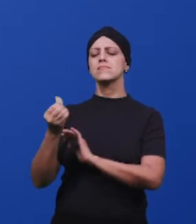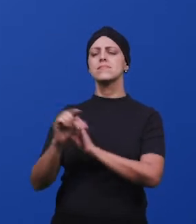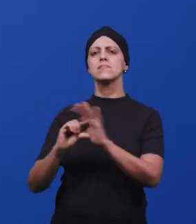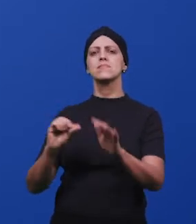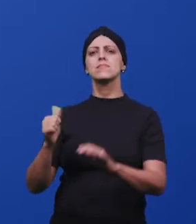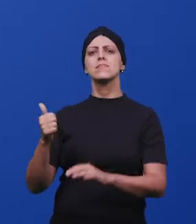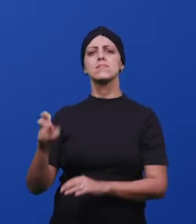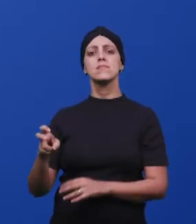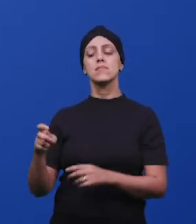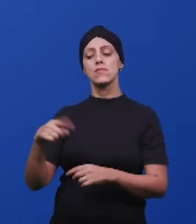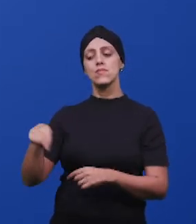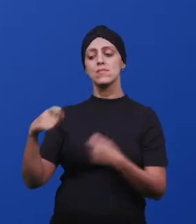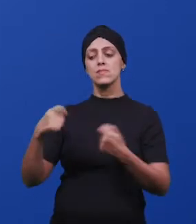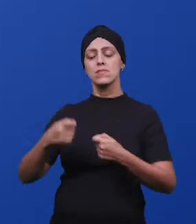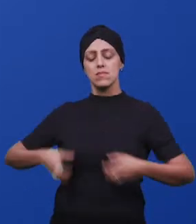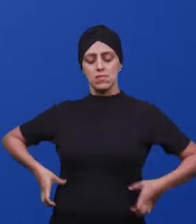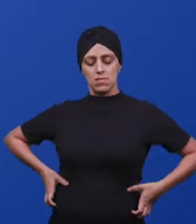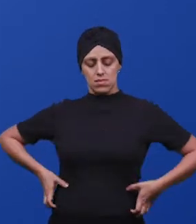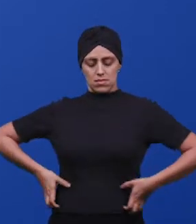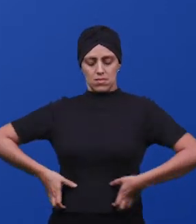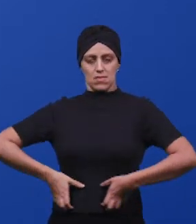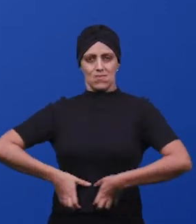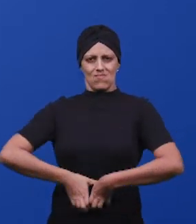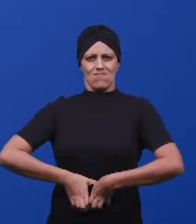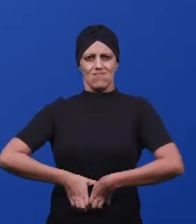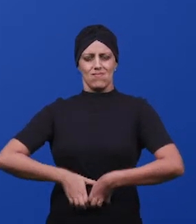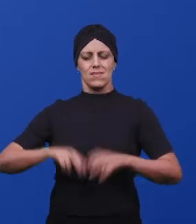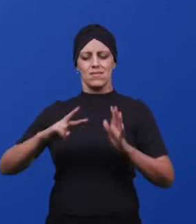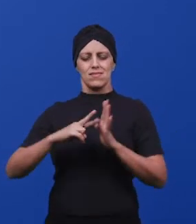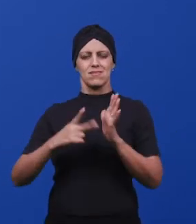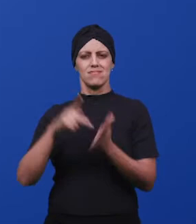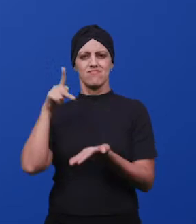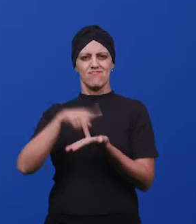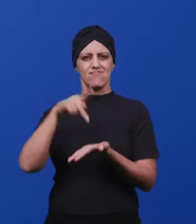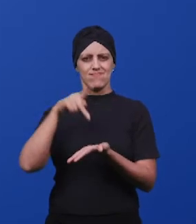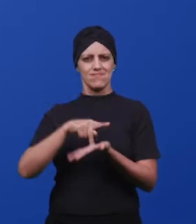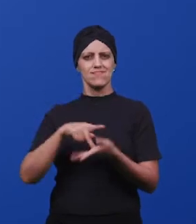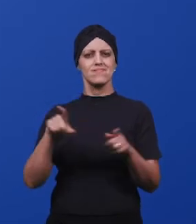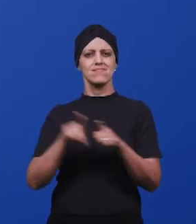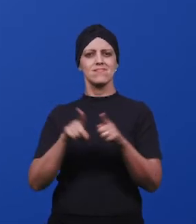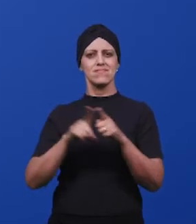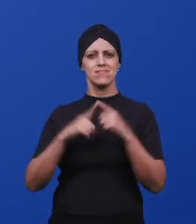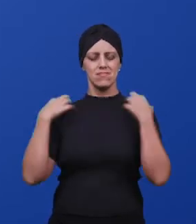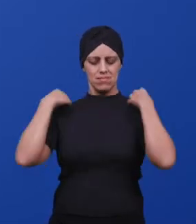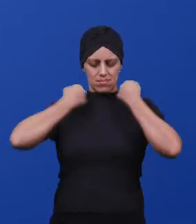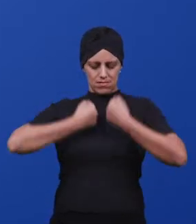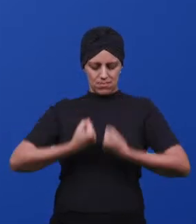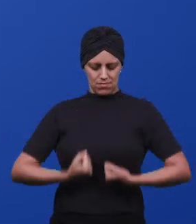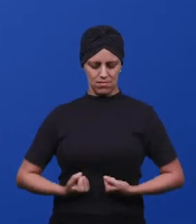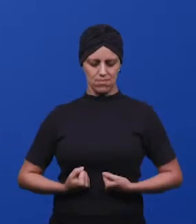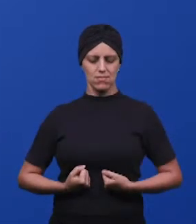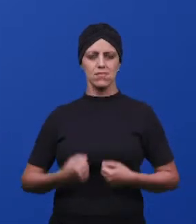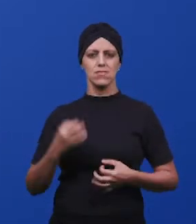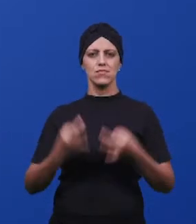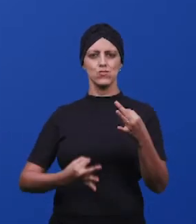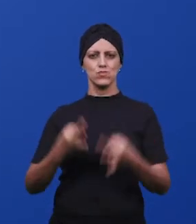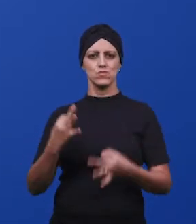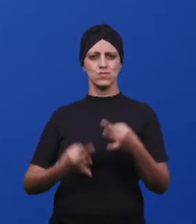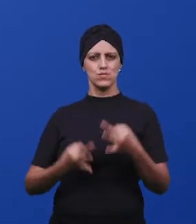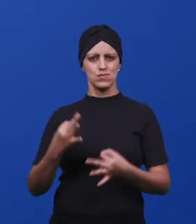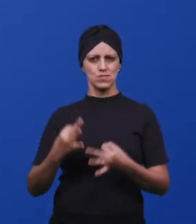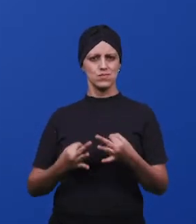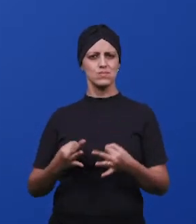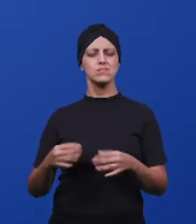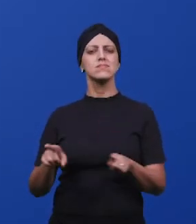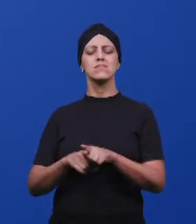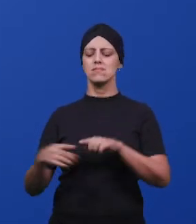Efésios 6, 14 e 15. Estai, pois, firmes, tendo cingidos os vossos lombos com a verdade, vestida a